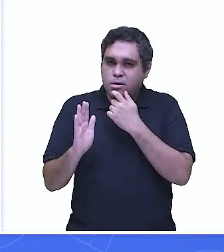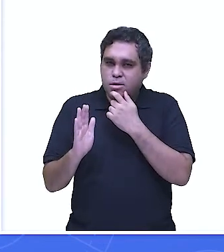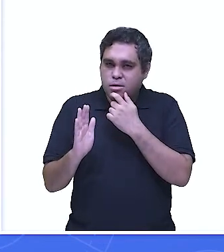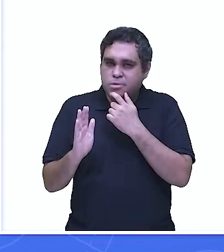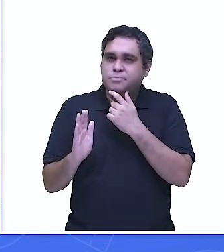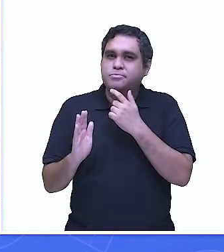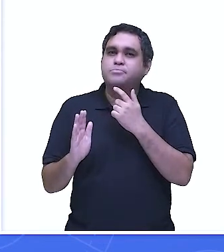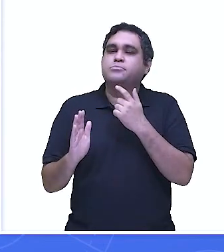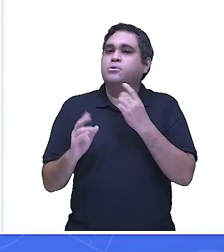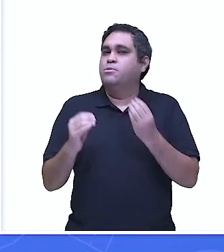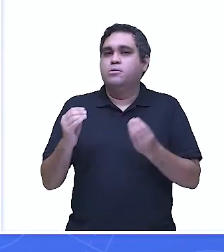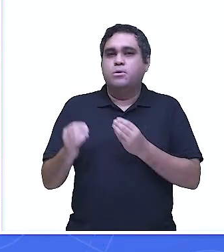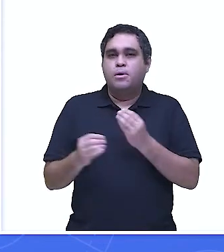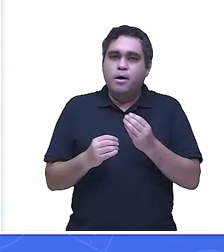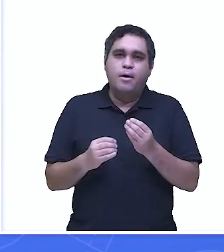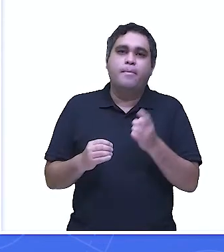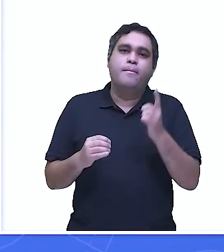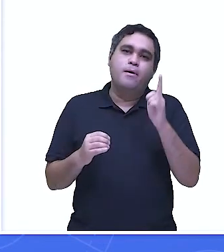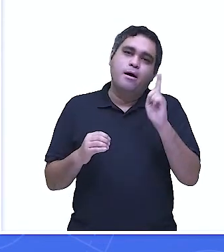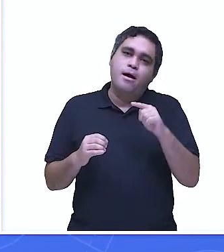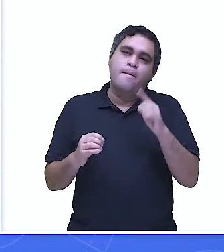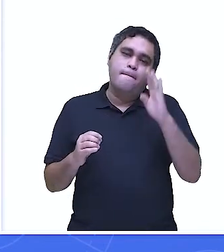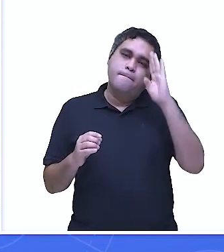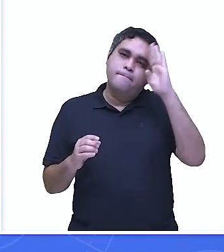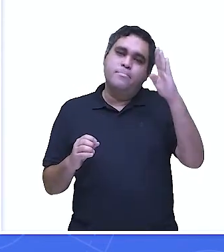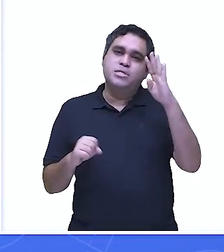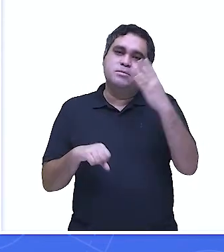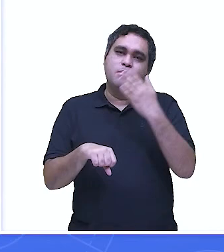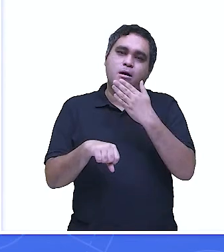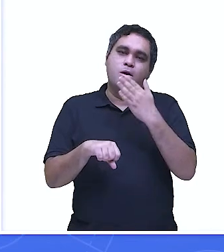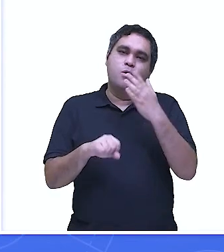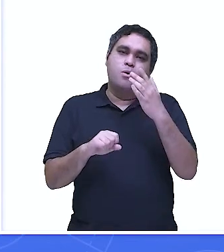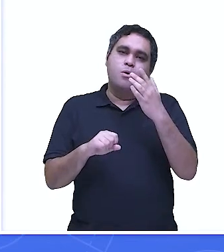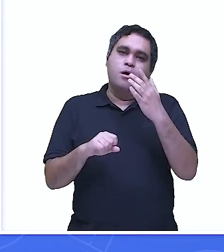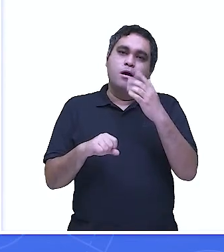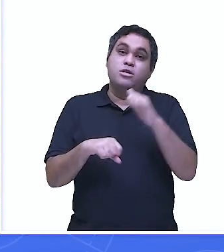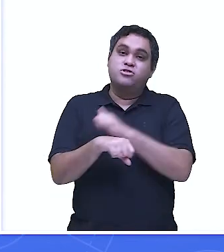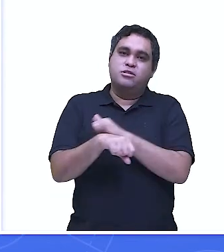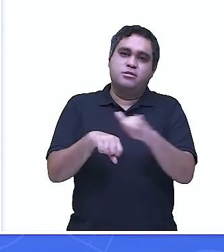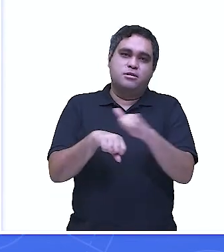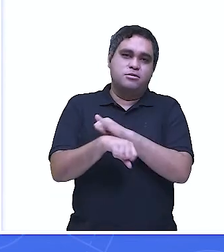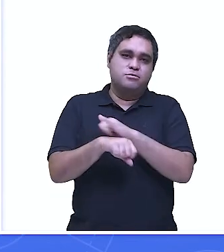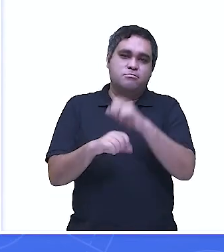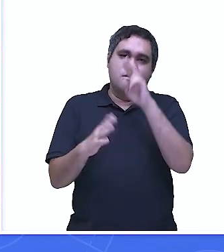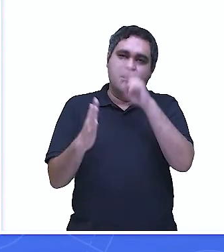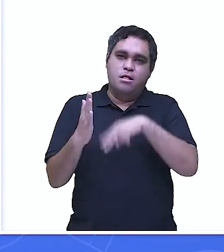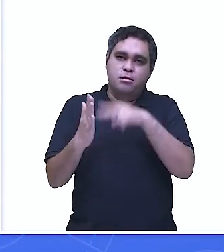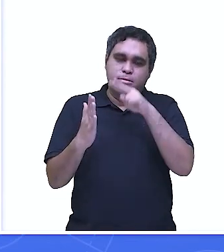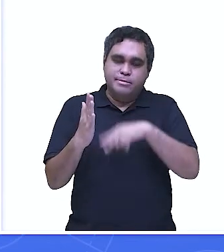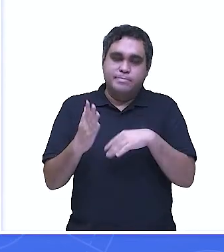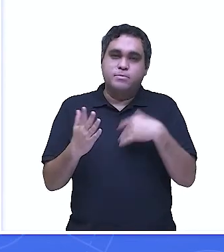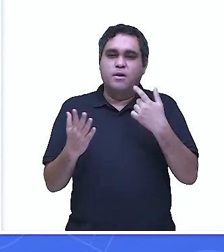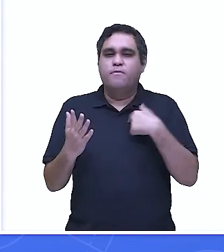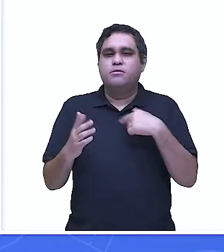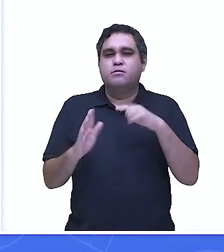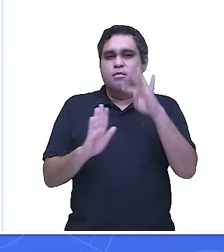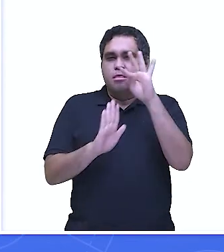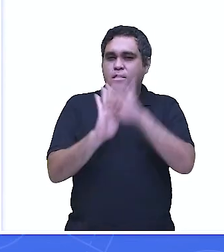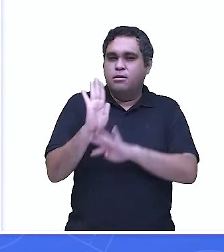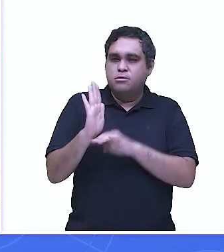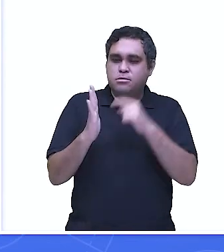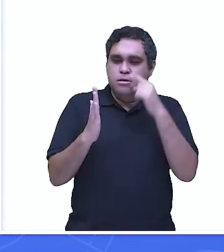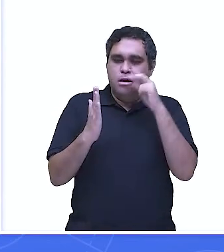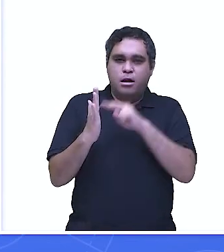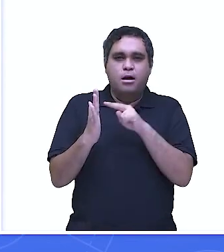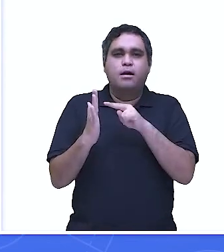muito direcionado às técnicas de leitura. Como eu disse para vocês, textos, quando nós estamos nos deparando com